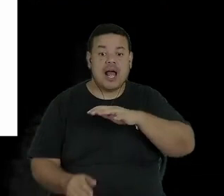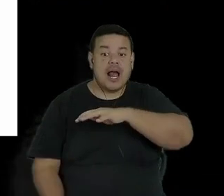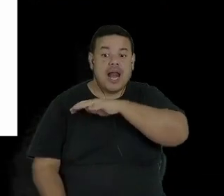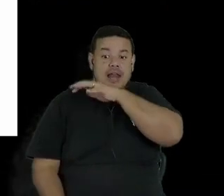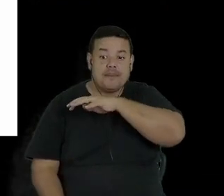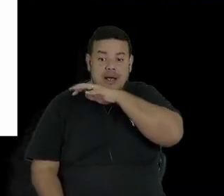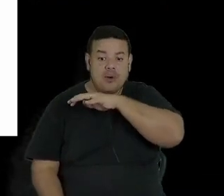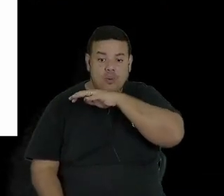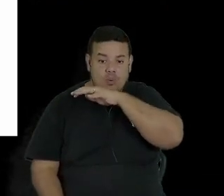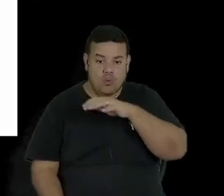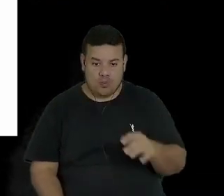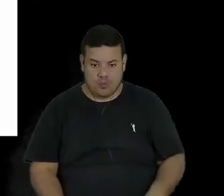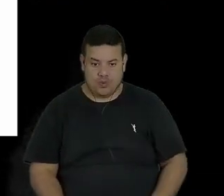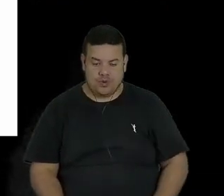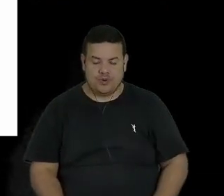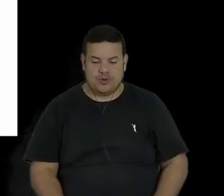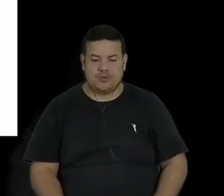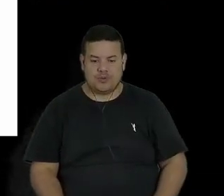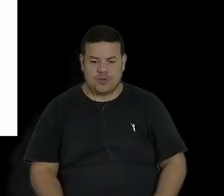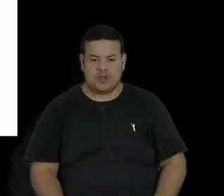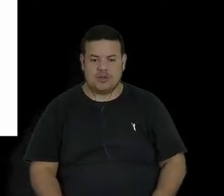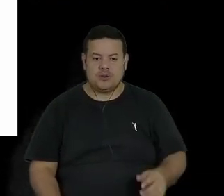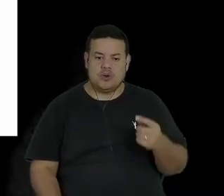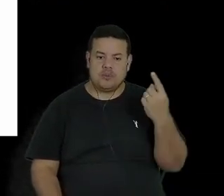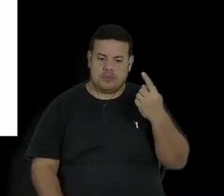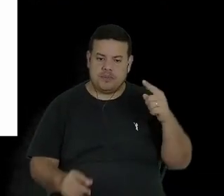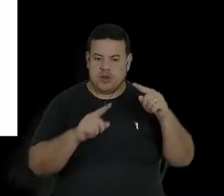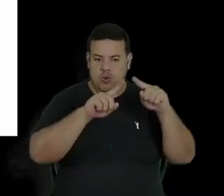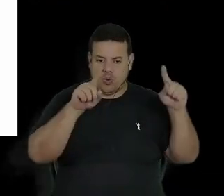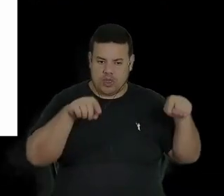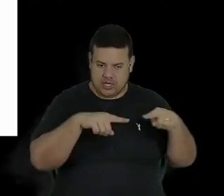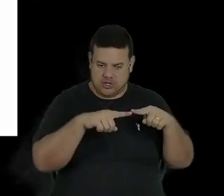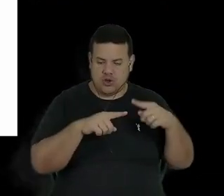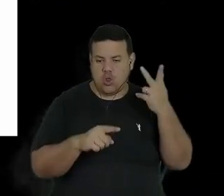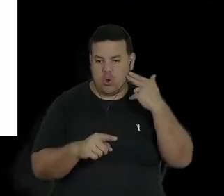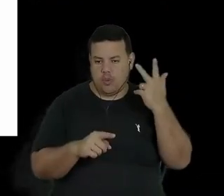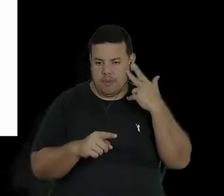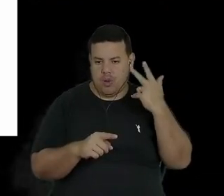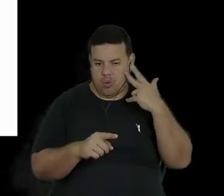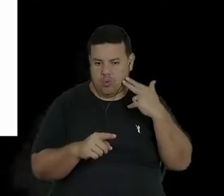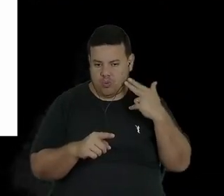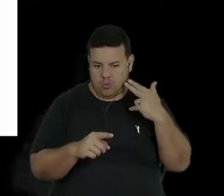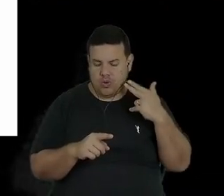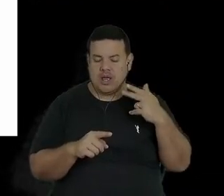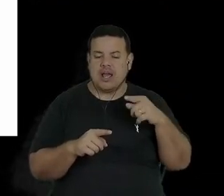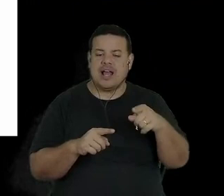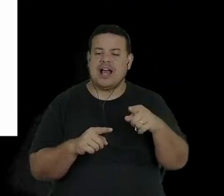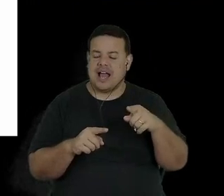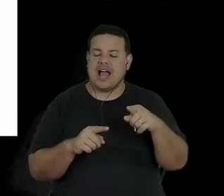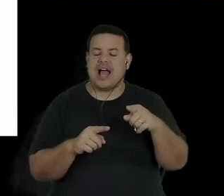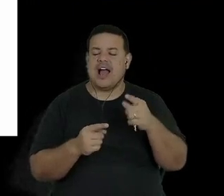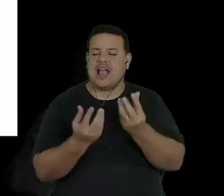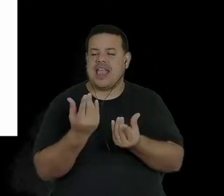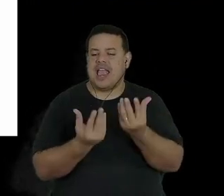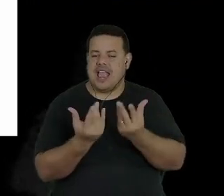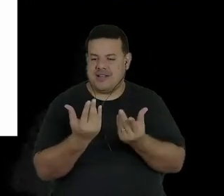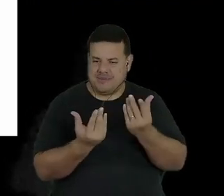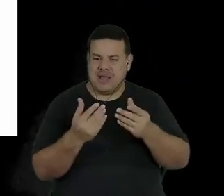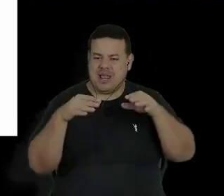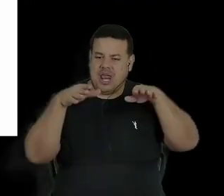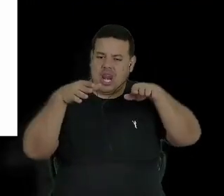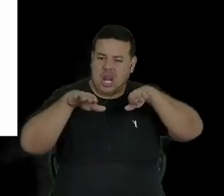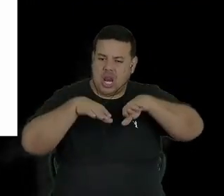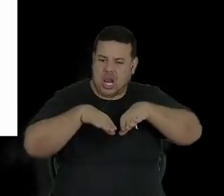coloca, imagina, ó, o primeiro quadradinho do lado esquerdo inferior é uma pele normal. A pele queimada, ela se rompe. E o que eles fazem? Eles